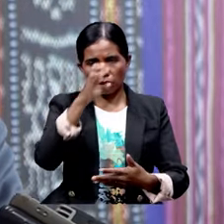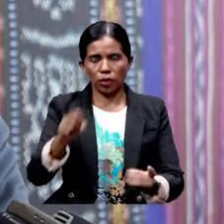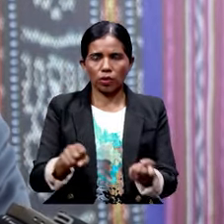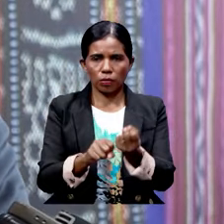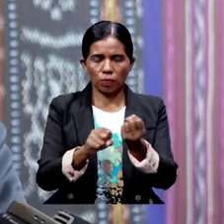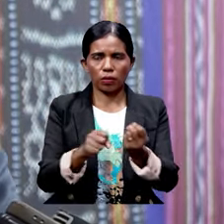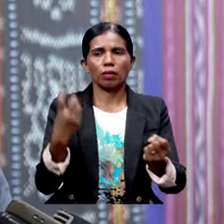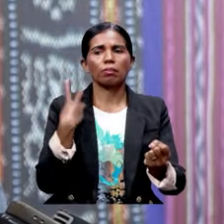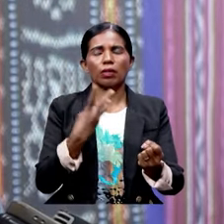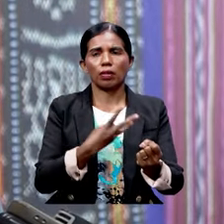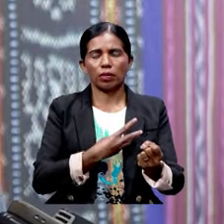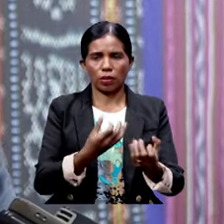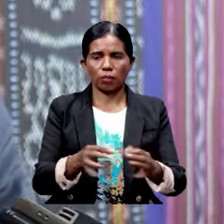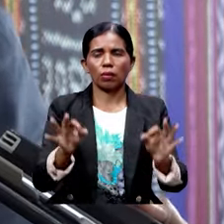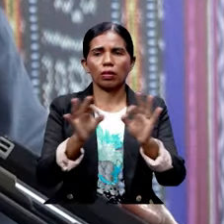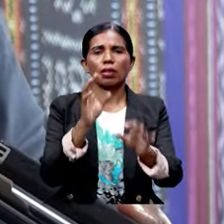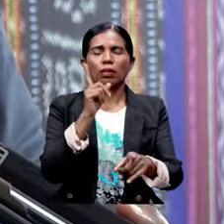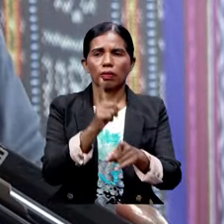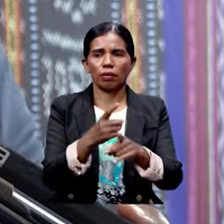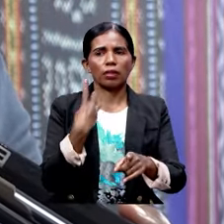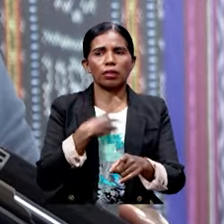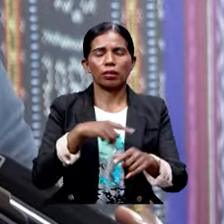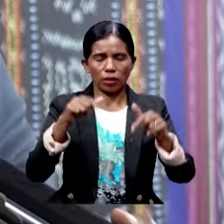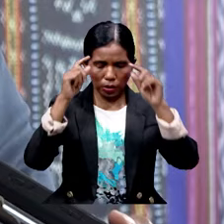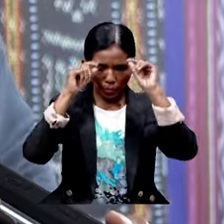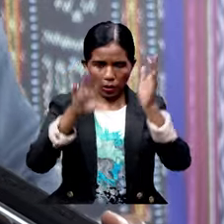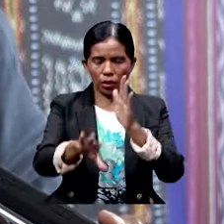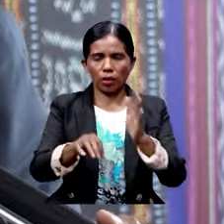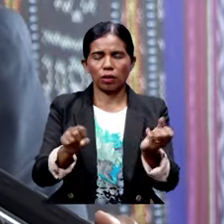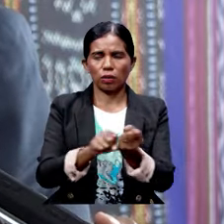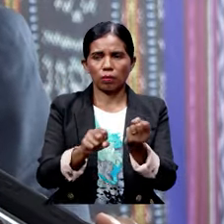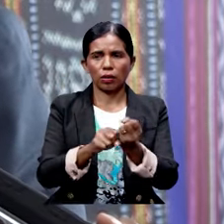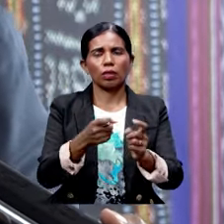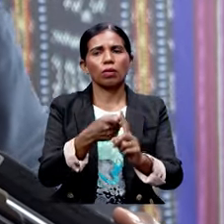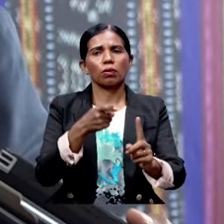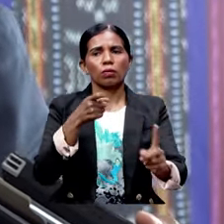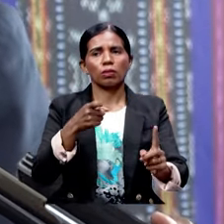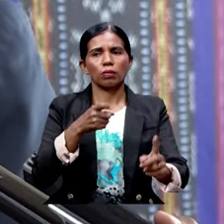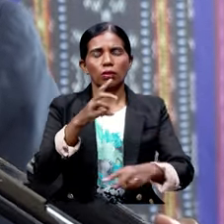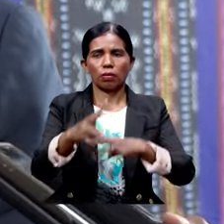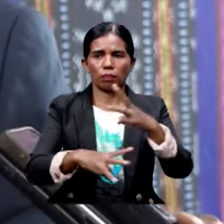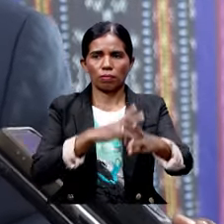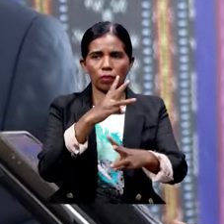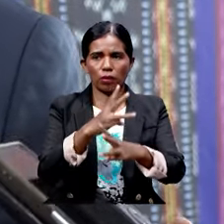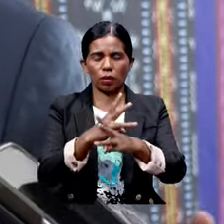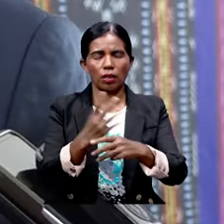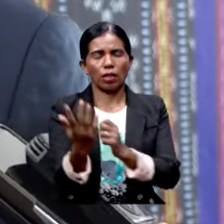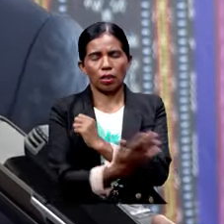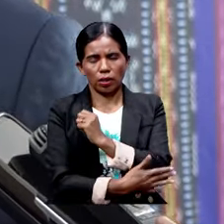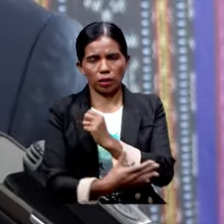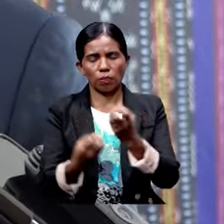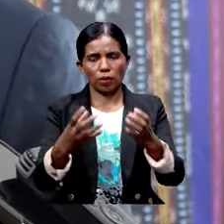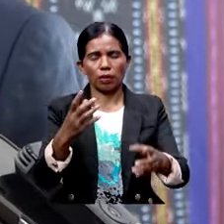a área seria importante. Timor-Leste é um apoio e cooperação com o mundo, nações para que apoiam